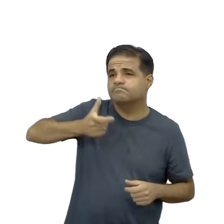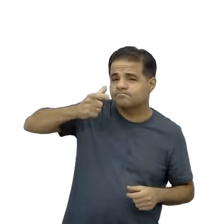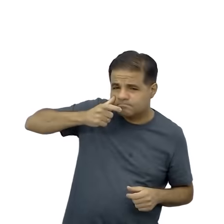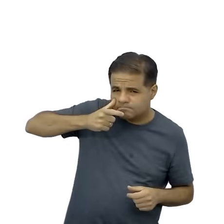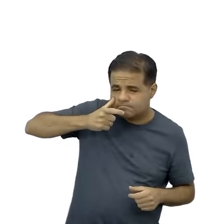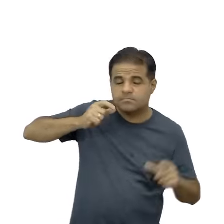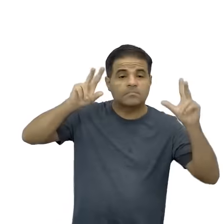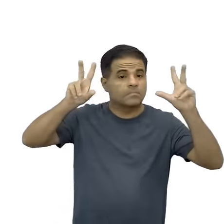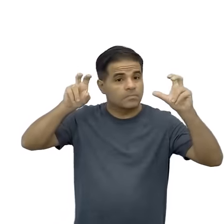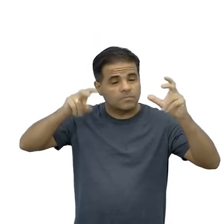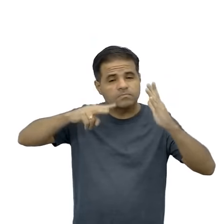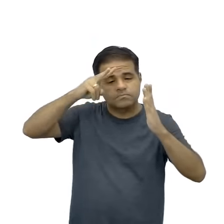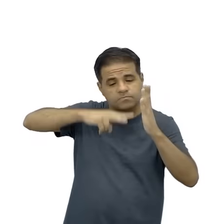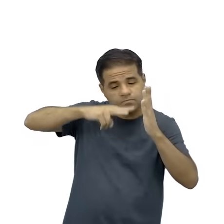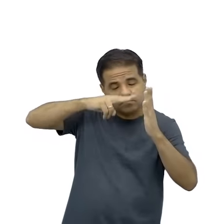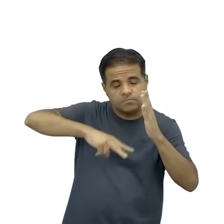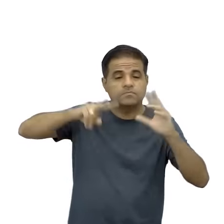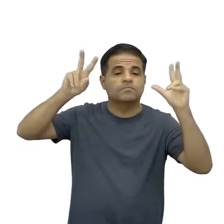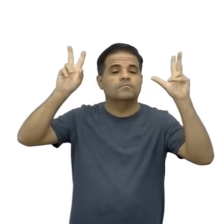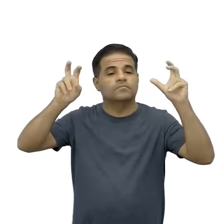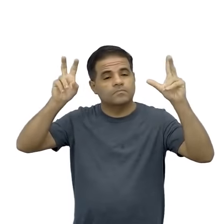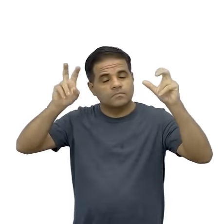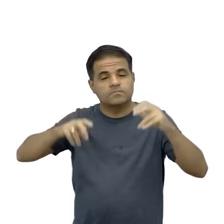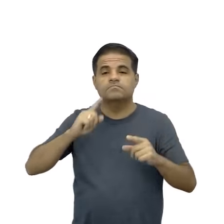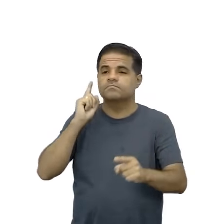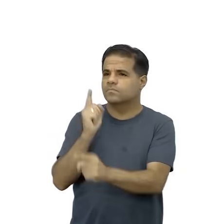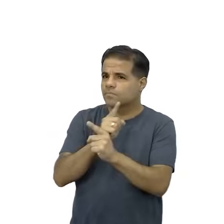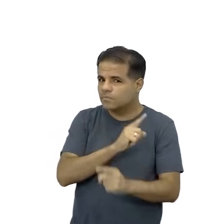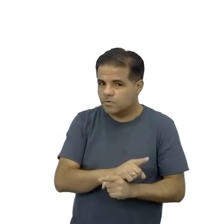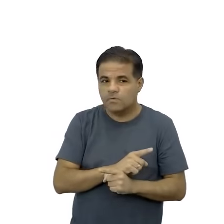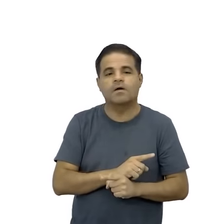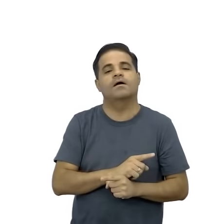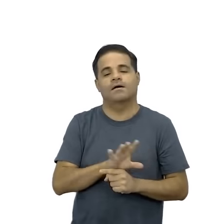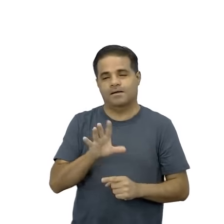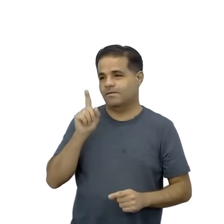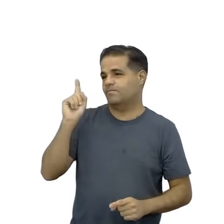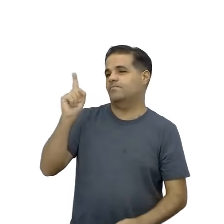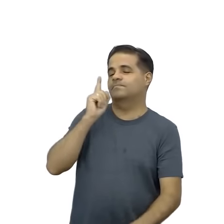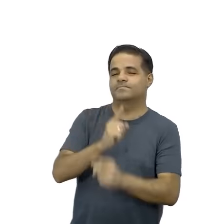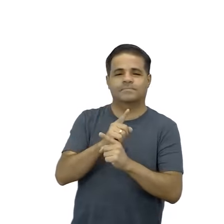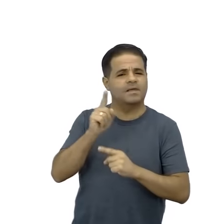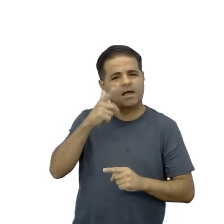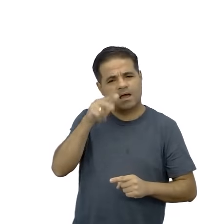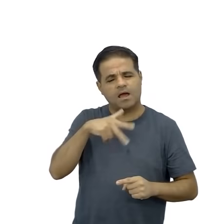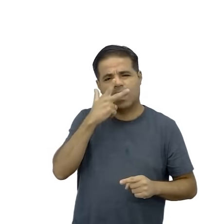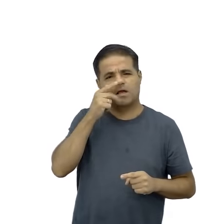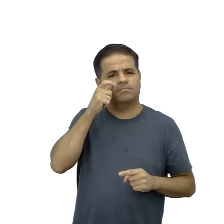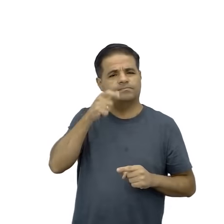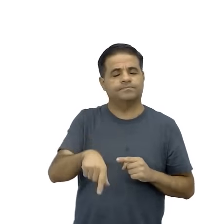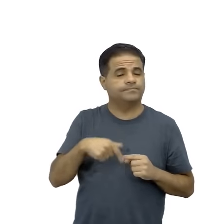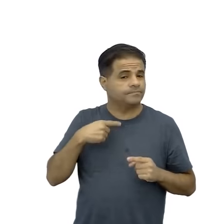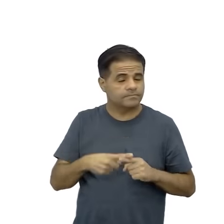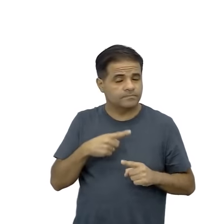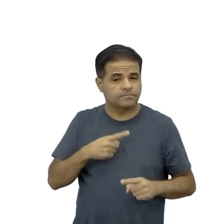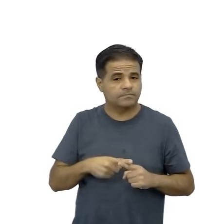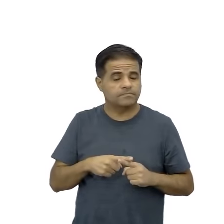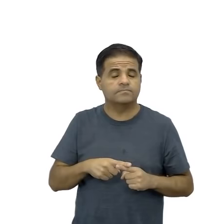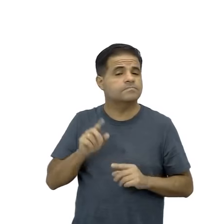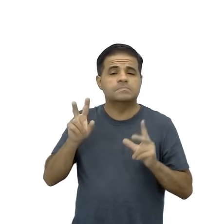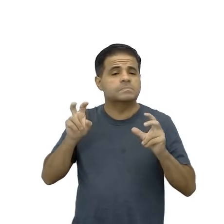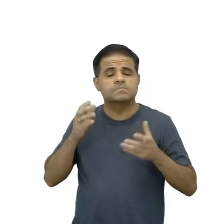as questões, eu li, né, as questões, identifiquei essa e achei essa aqui bem interessante. Por quê? Ela está